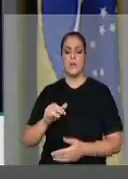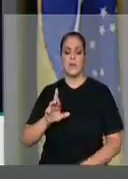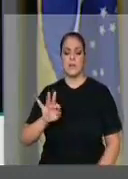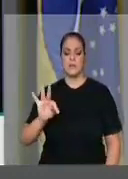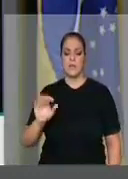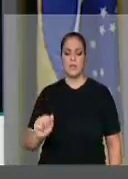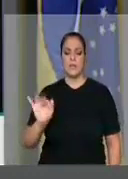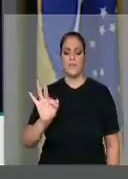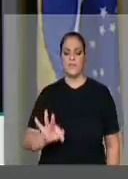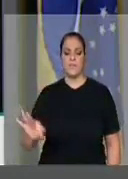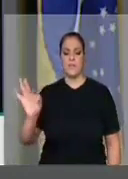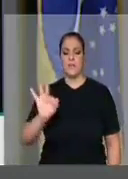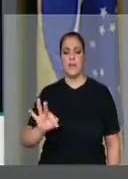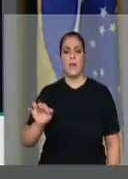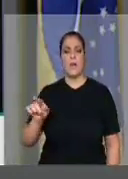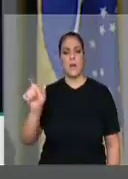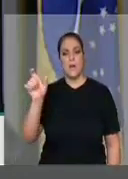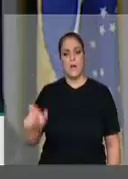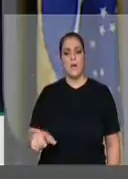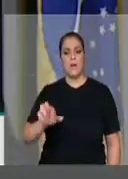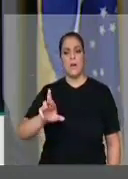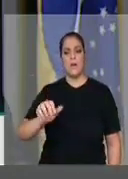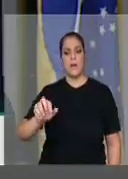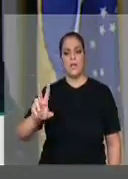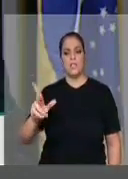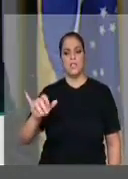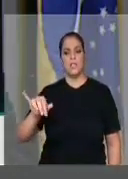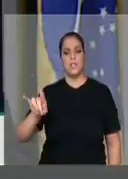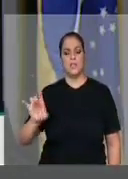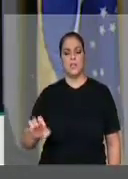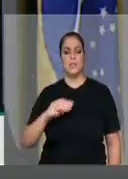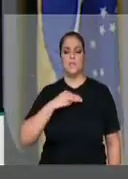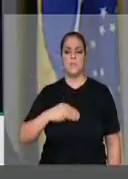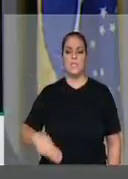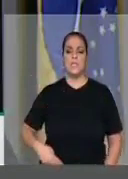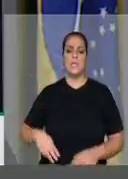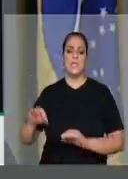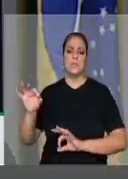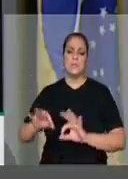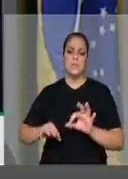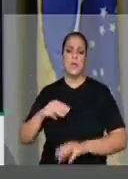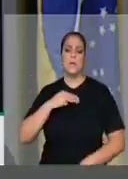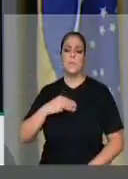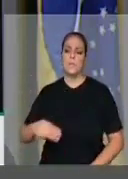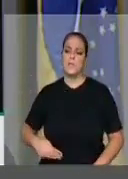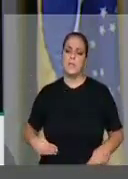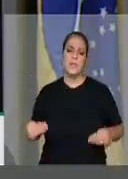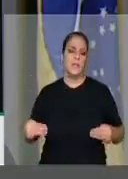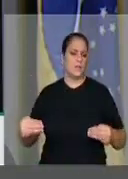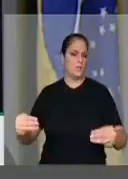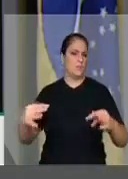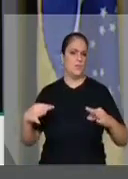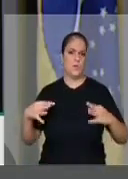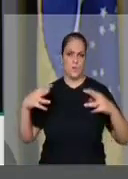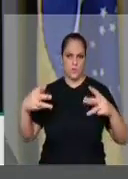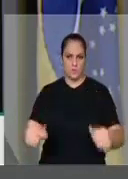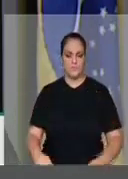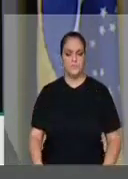Federal, Dr. Rachid, ao ministro do Planejamento, aos ministros do governo